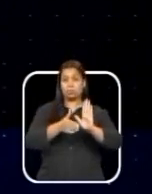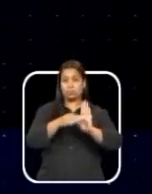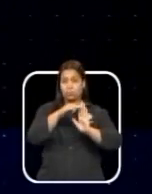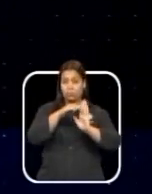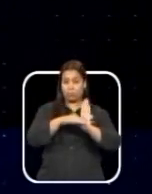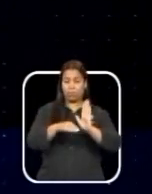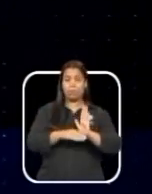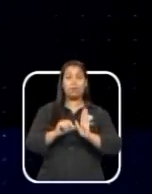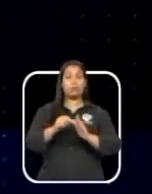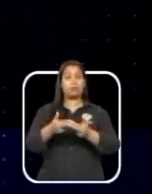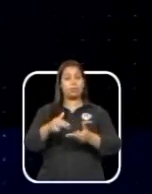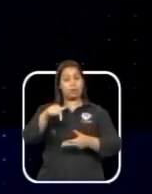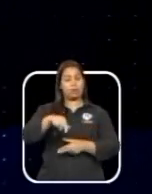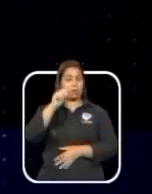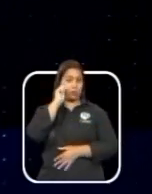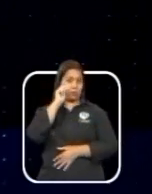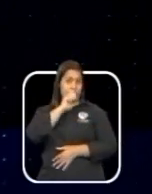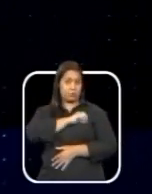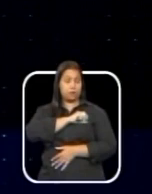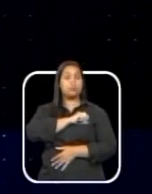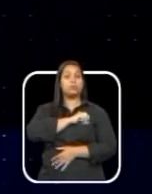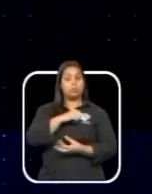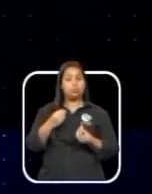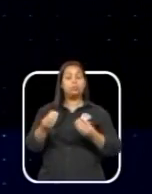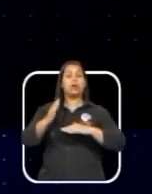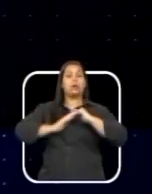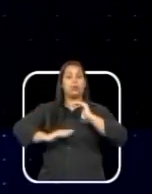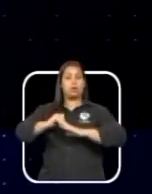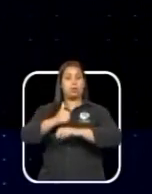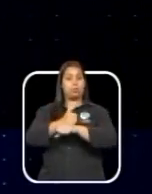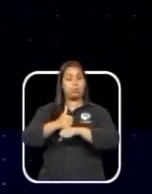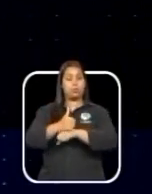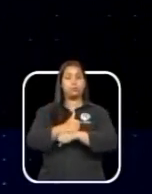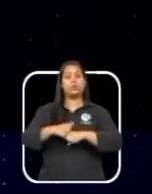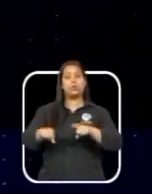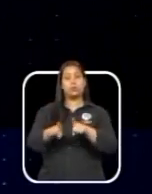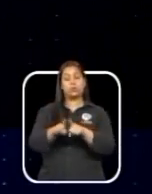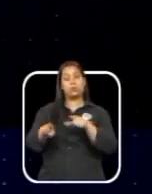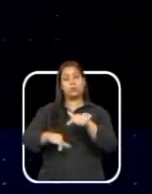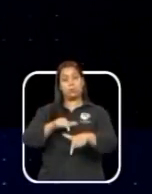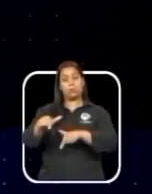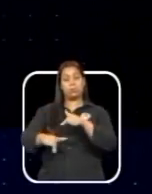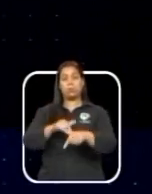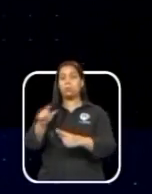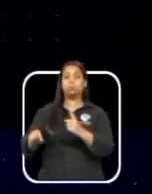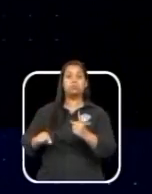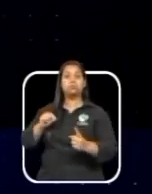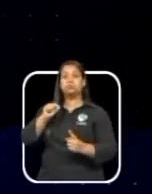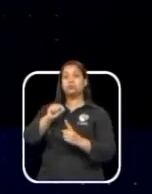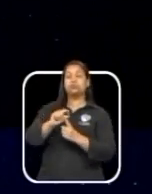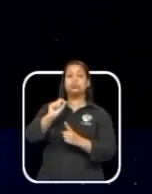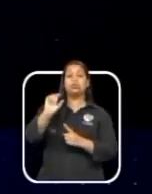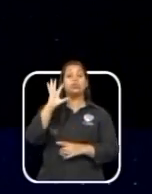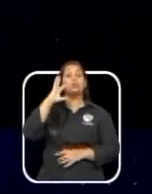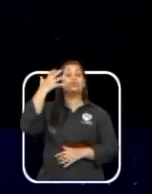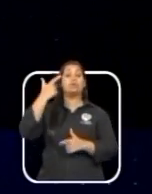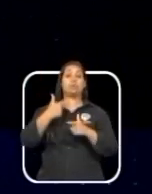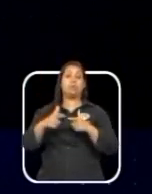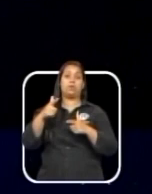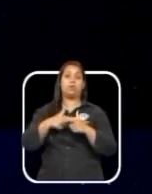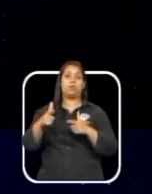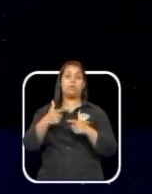de Resiliência em Rio Preto para capacitar profissionais e agentes públicos com o objetivo de